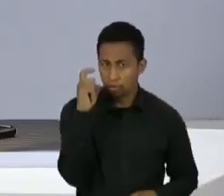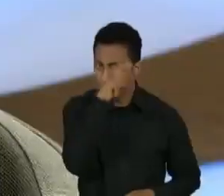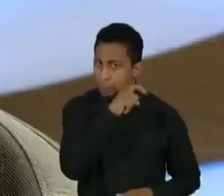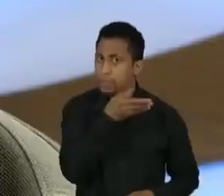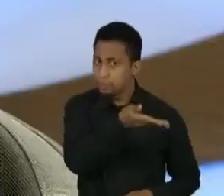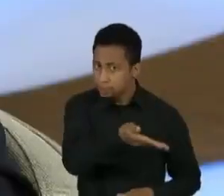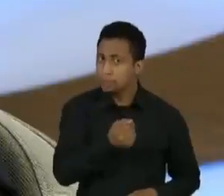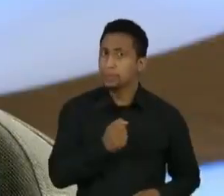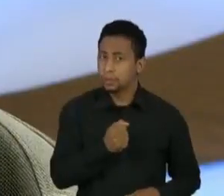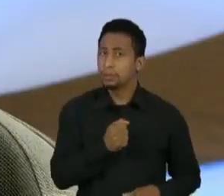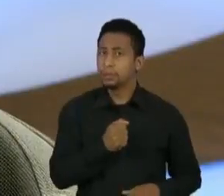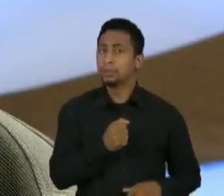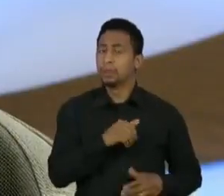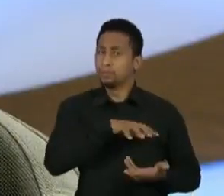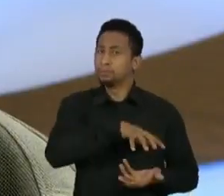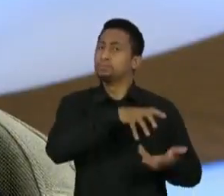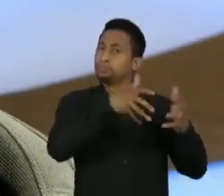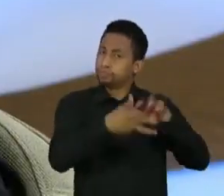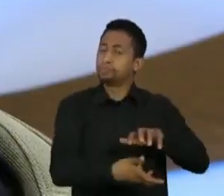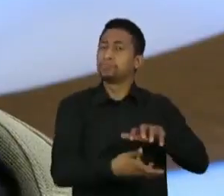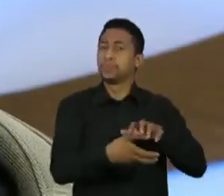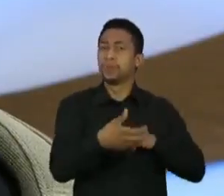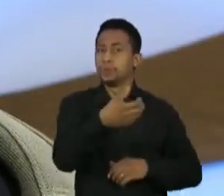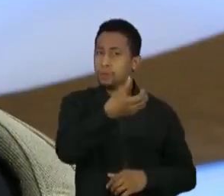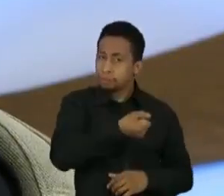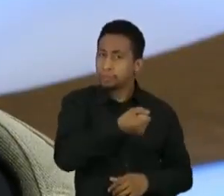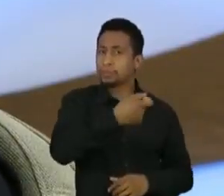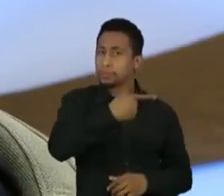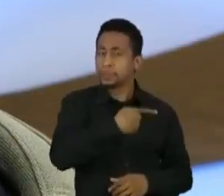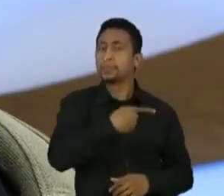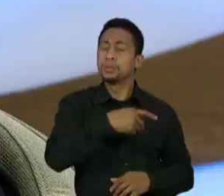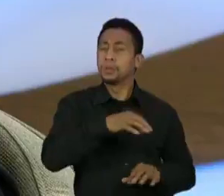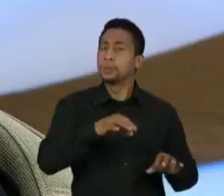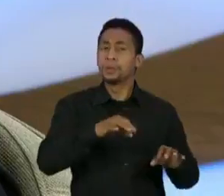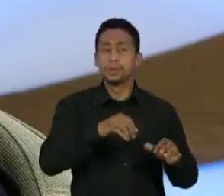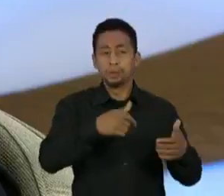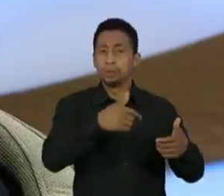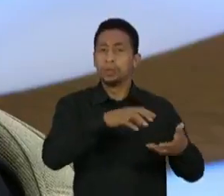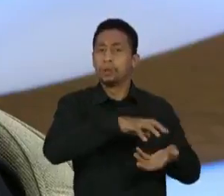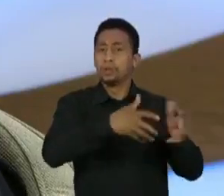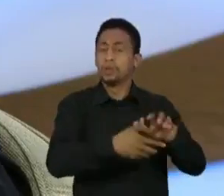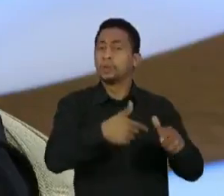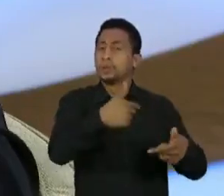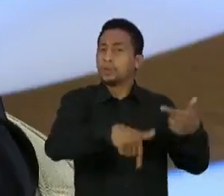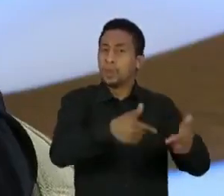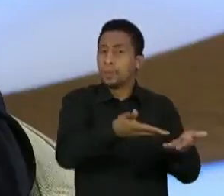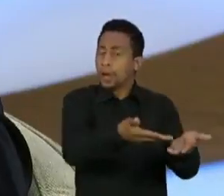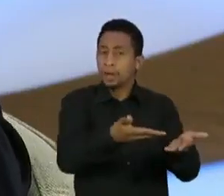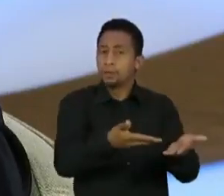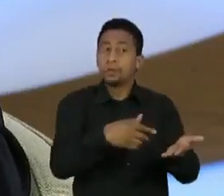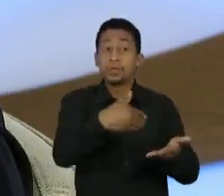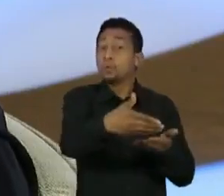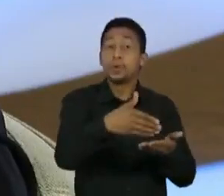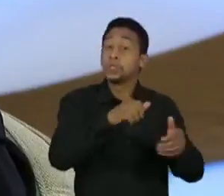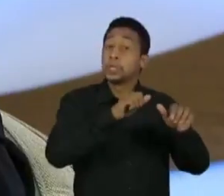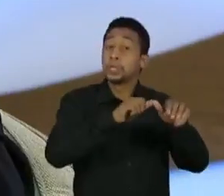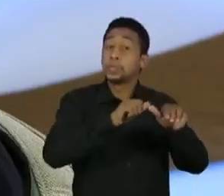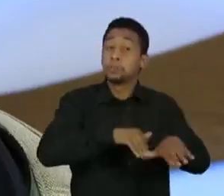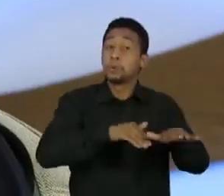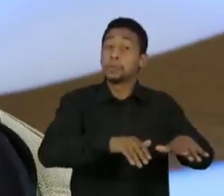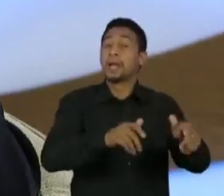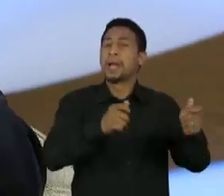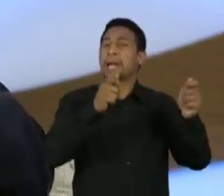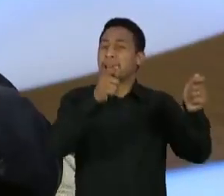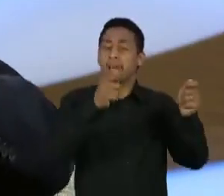Basília, por diálogo. Você percebe que não houve uma greve depois da reforma trabalhista, não é? Porque o meu ministro do Trabalho, o Ronaldo